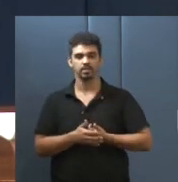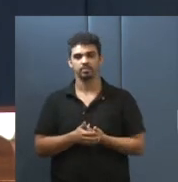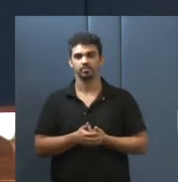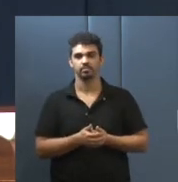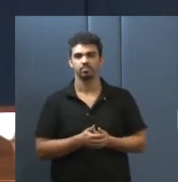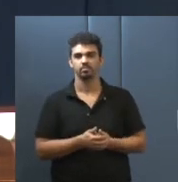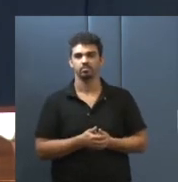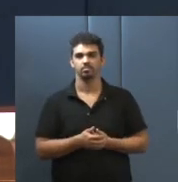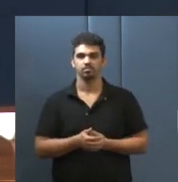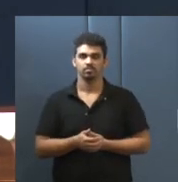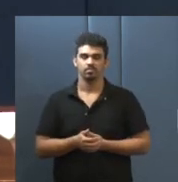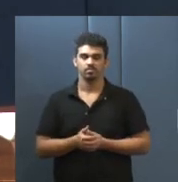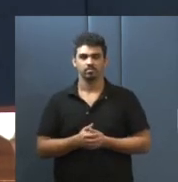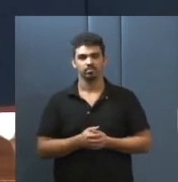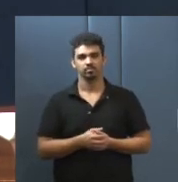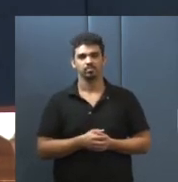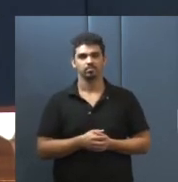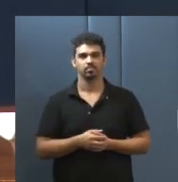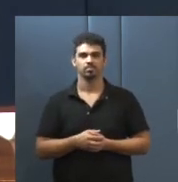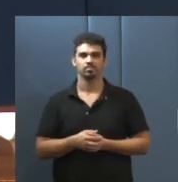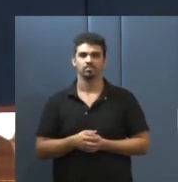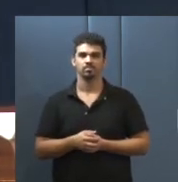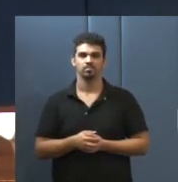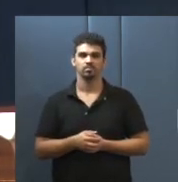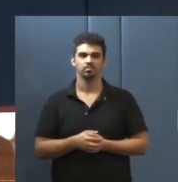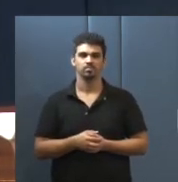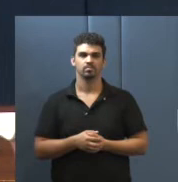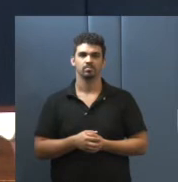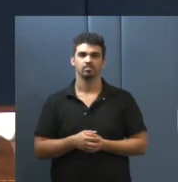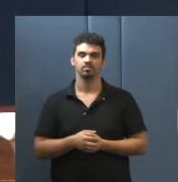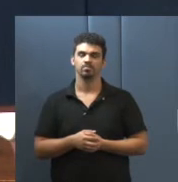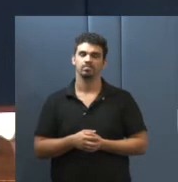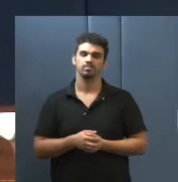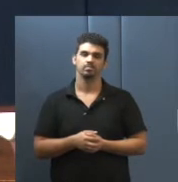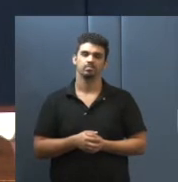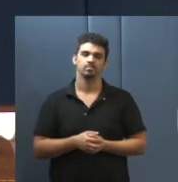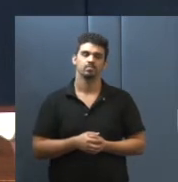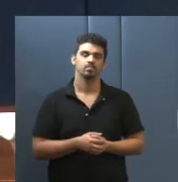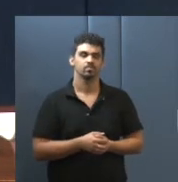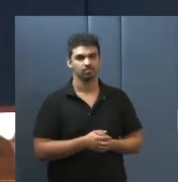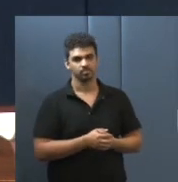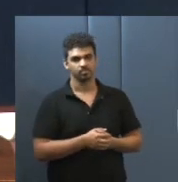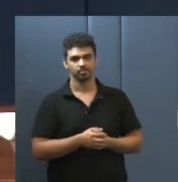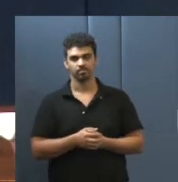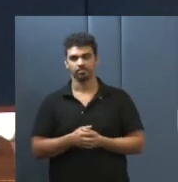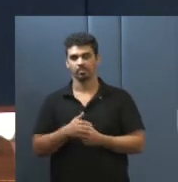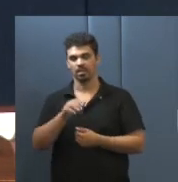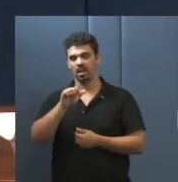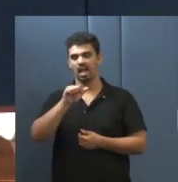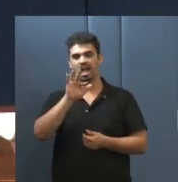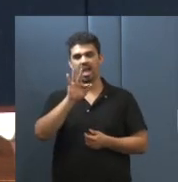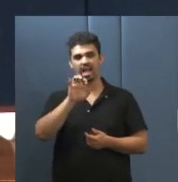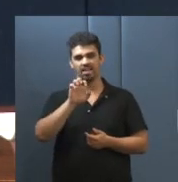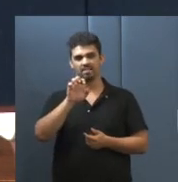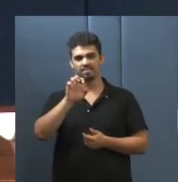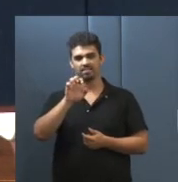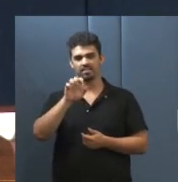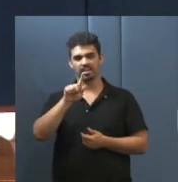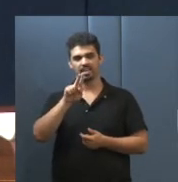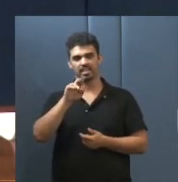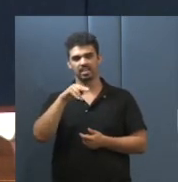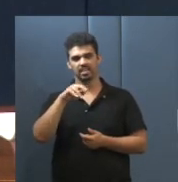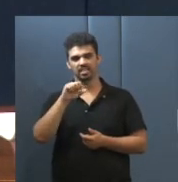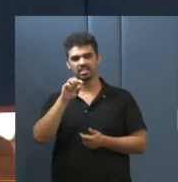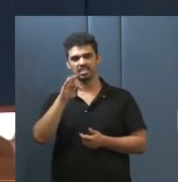do senhor Ricardo Lobato, do Ministério da Defesa, sobre Afeganistão,